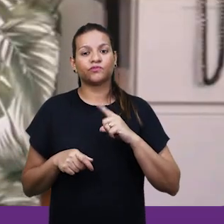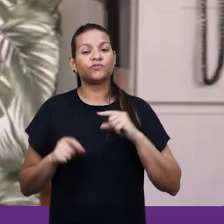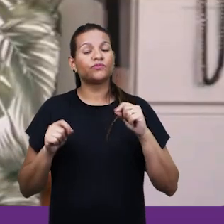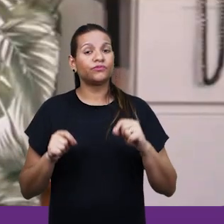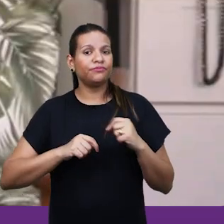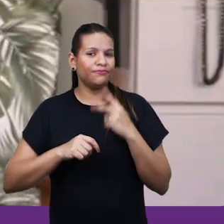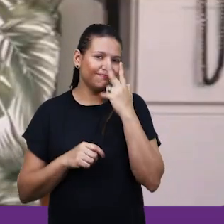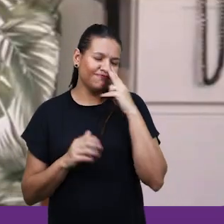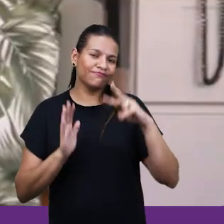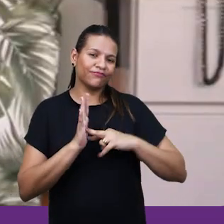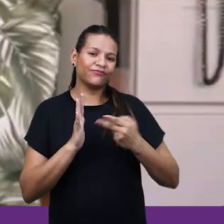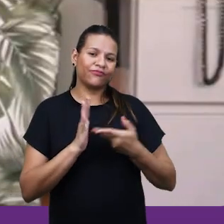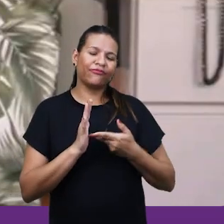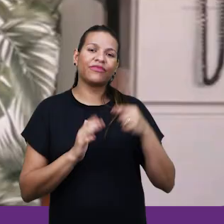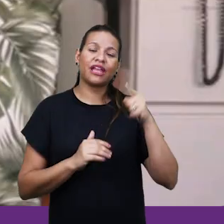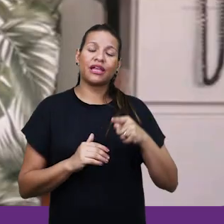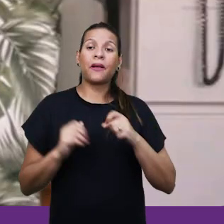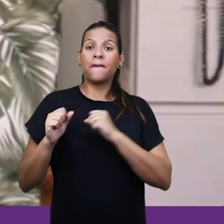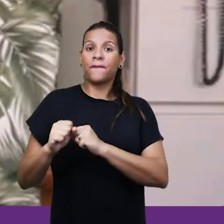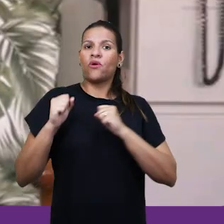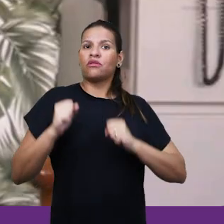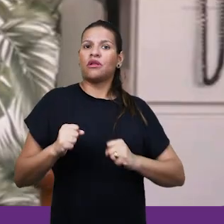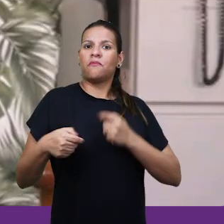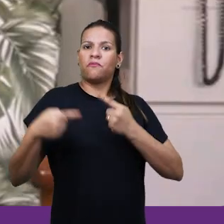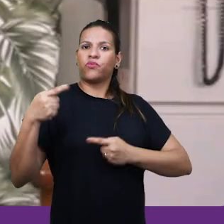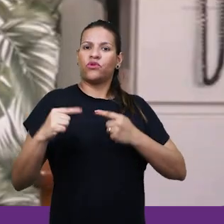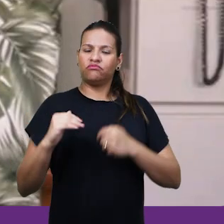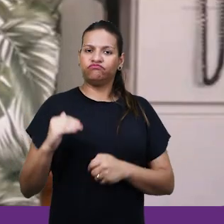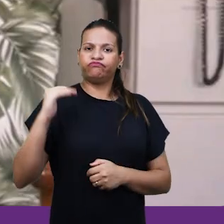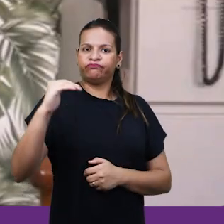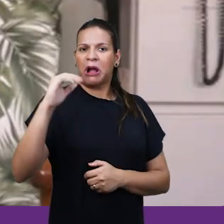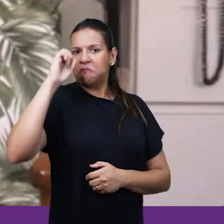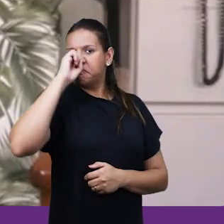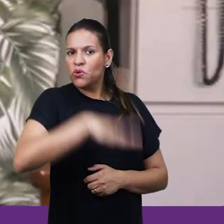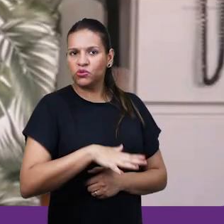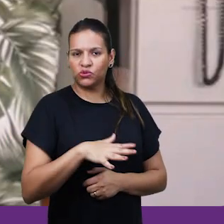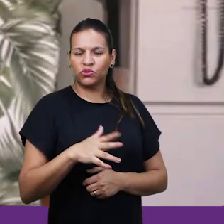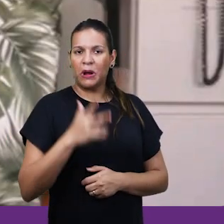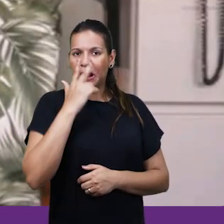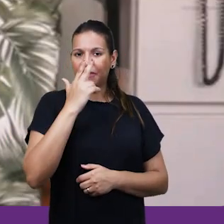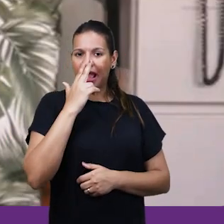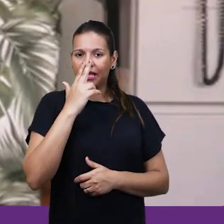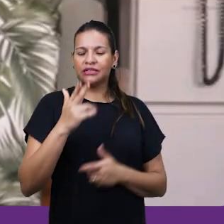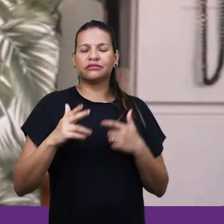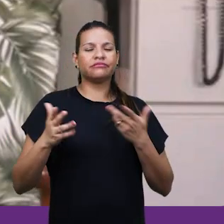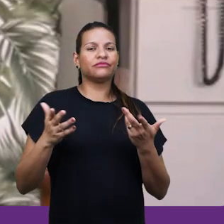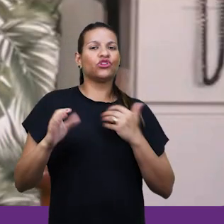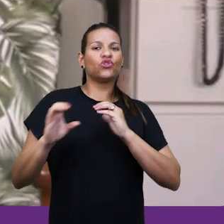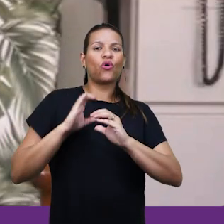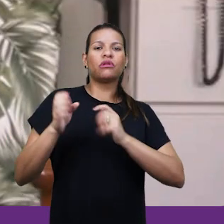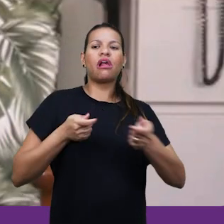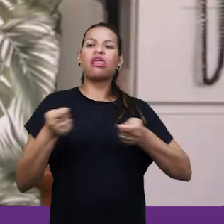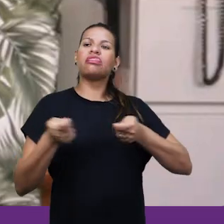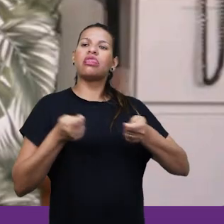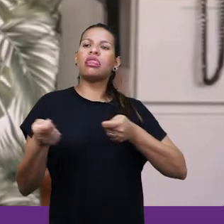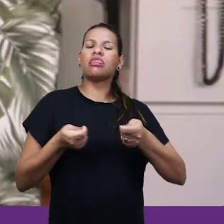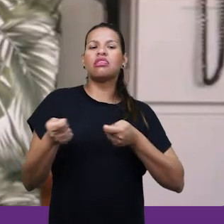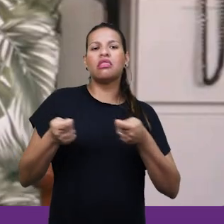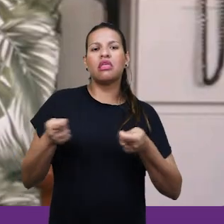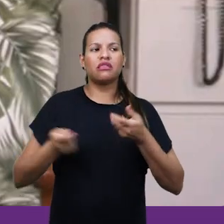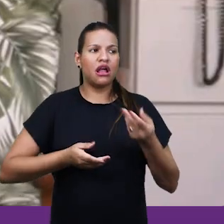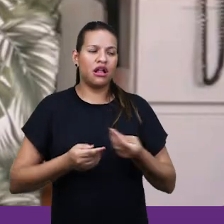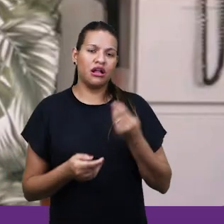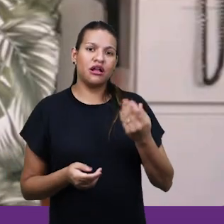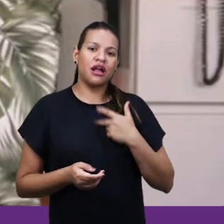abuso, abuso de poder político, abuso de poder econômico, abuso do uso dos meios de comunicação, né? E essas condutas que são